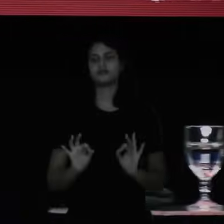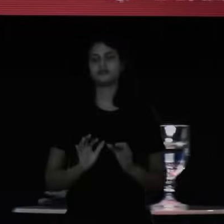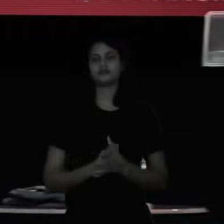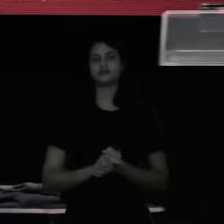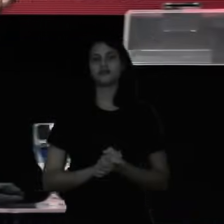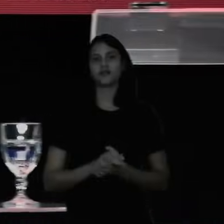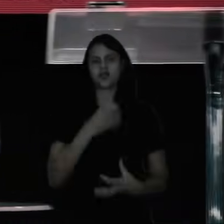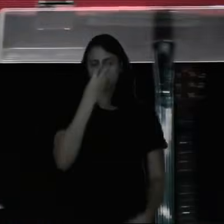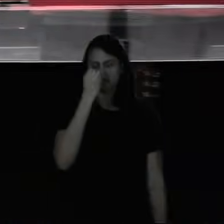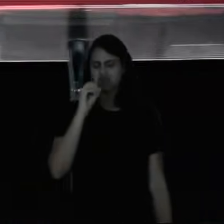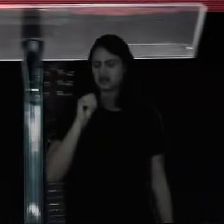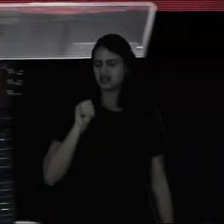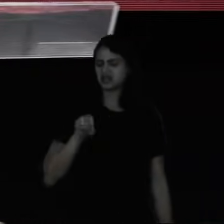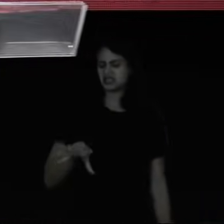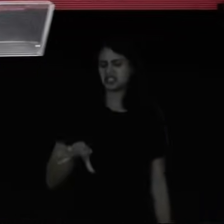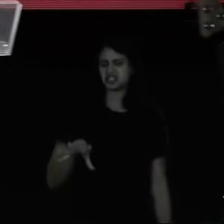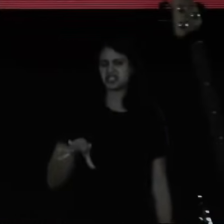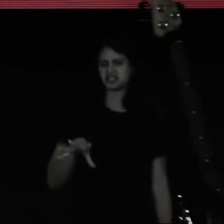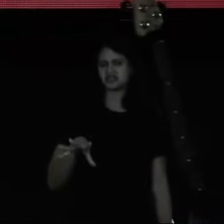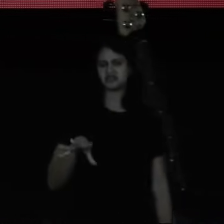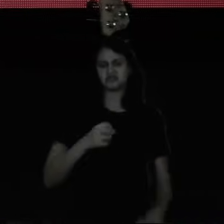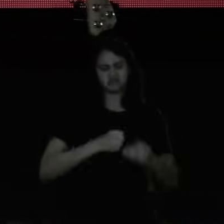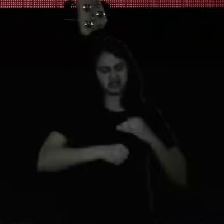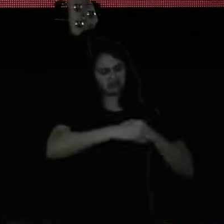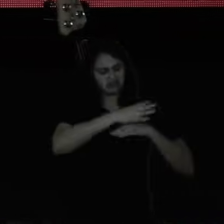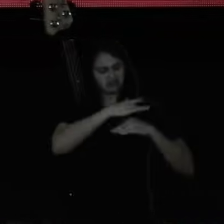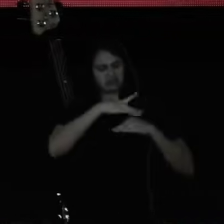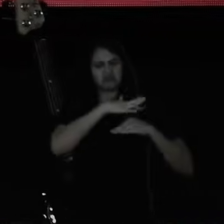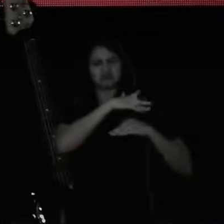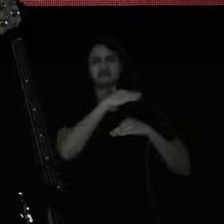a rejeição também vai dominar.